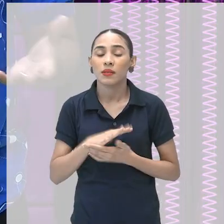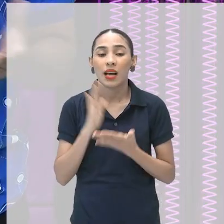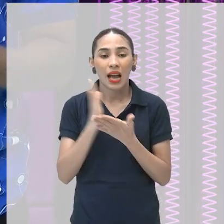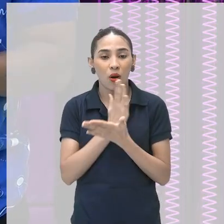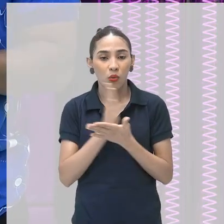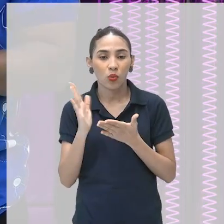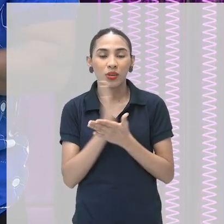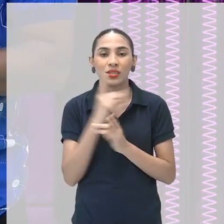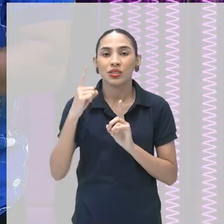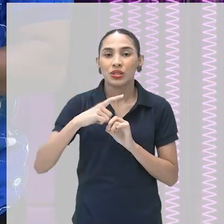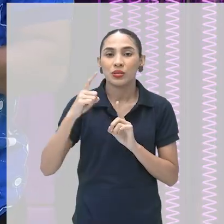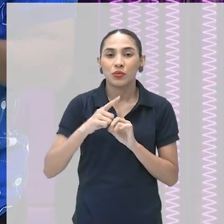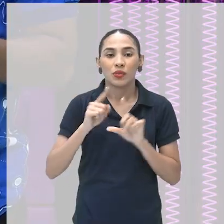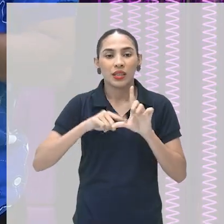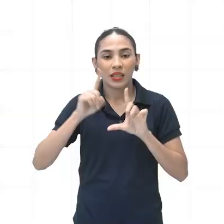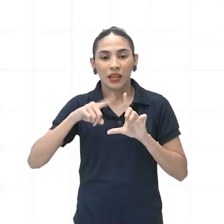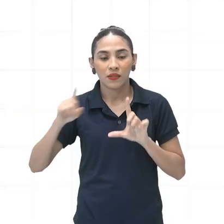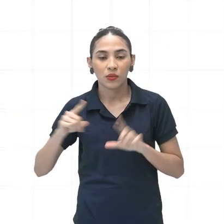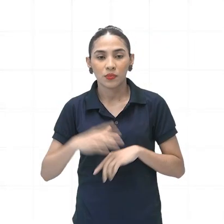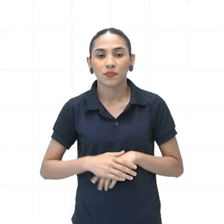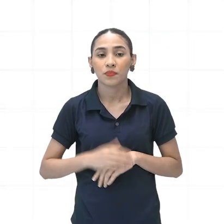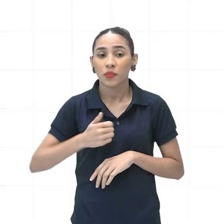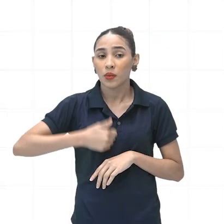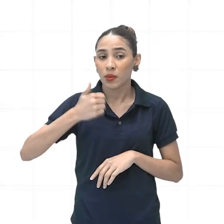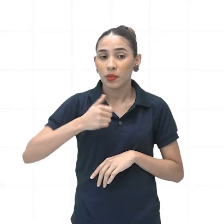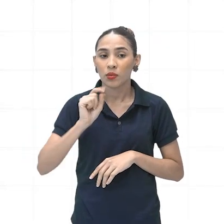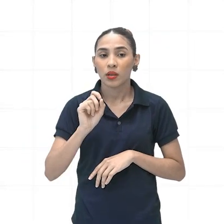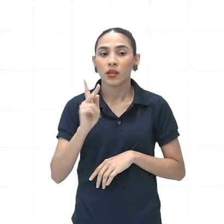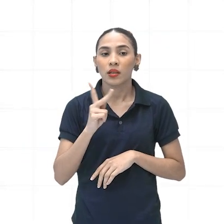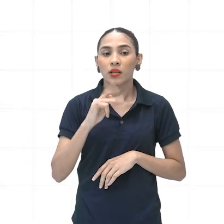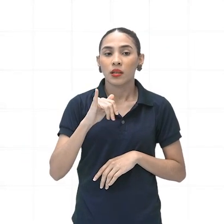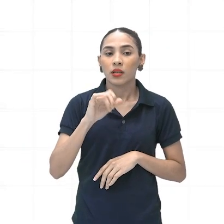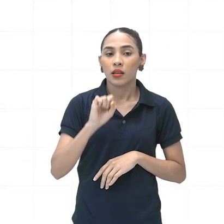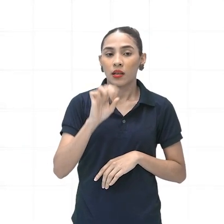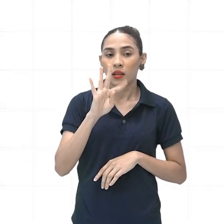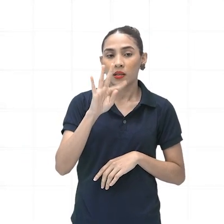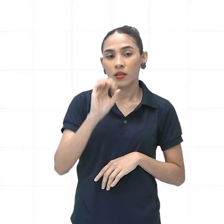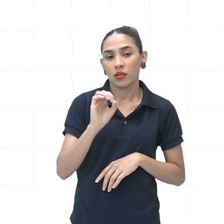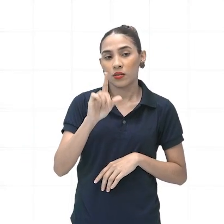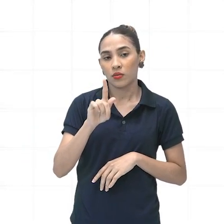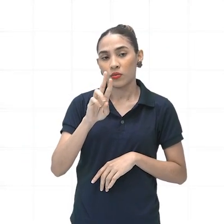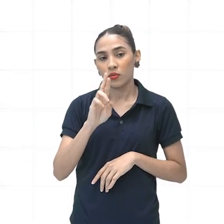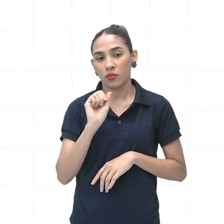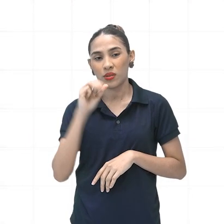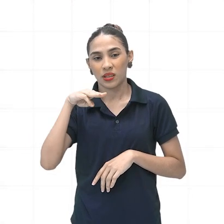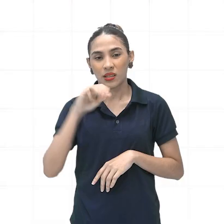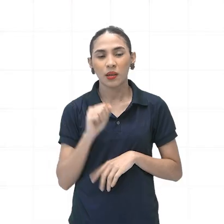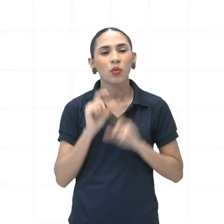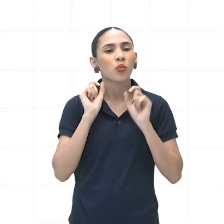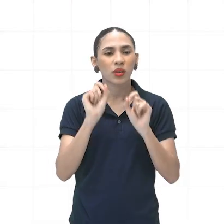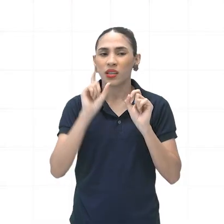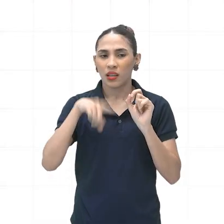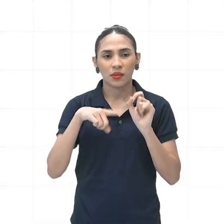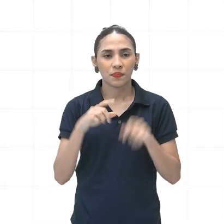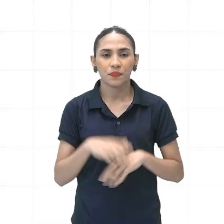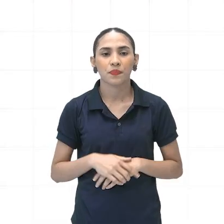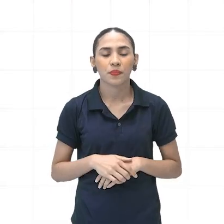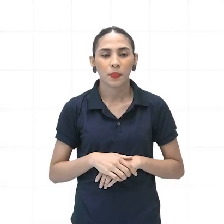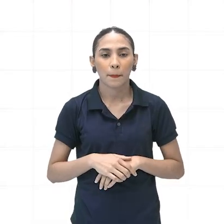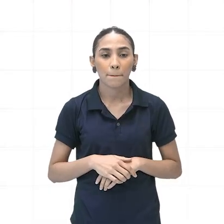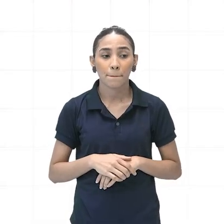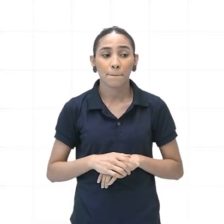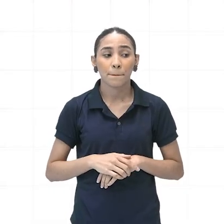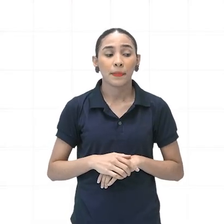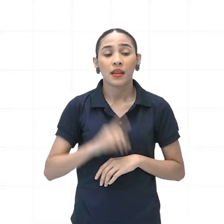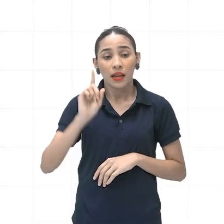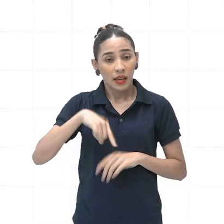alguns tipos de gráficos. O primeiro deles é o histograma. E o que são os histogramas?